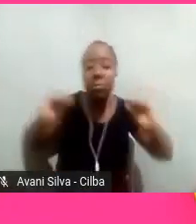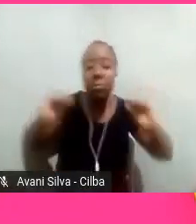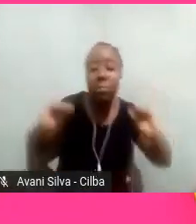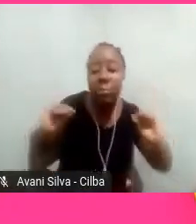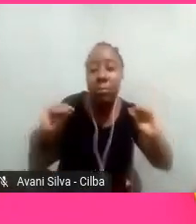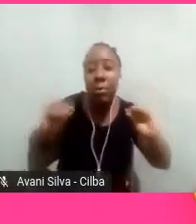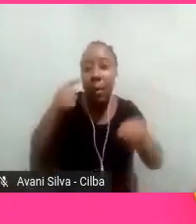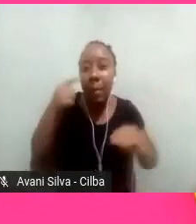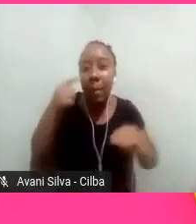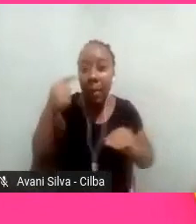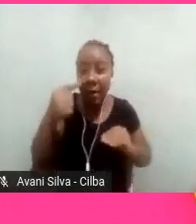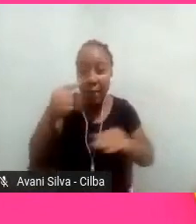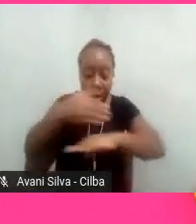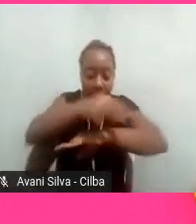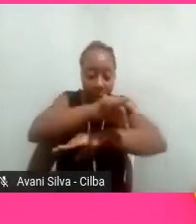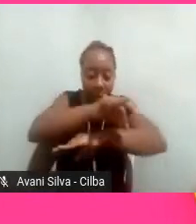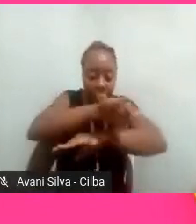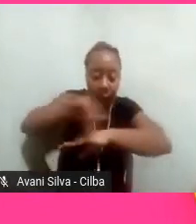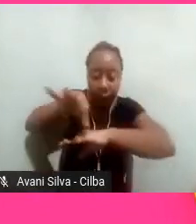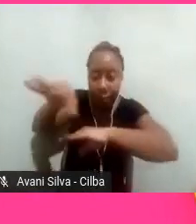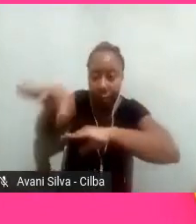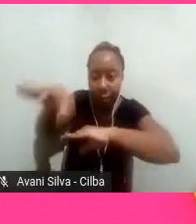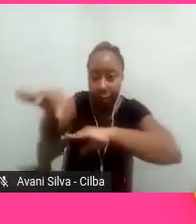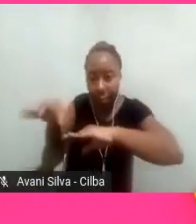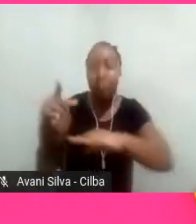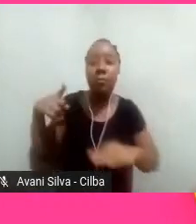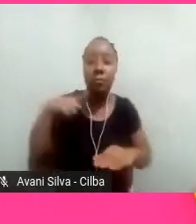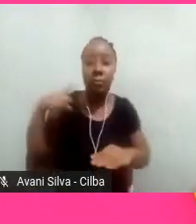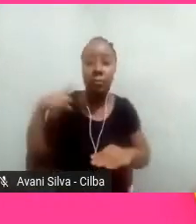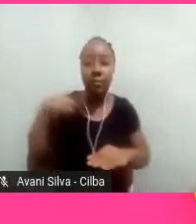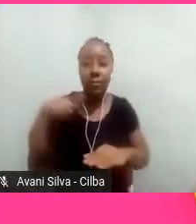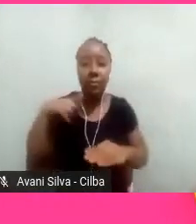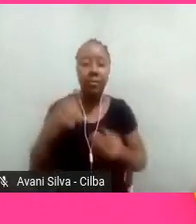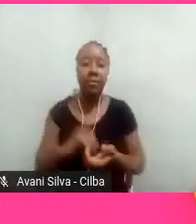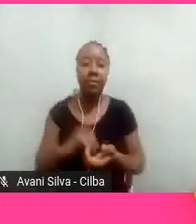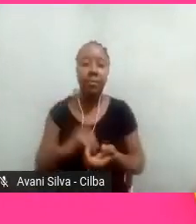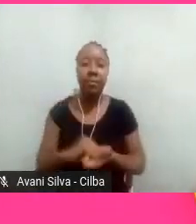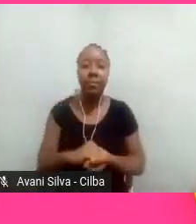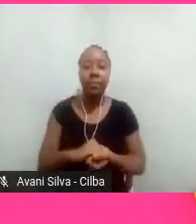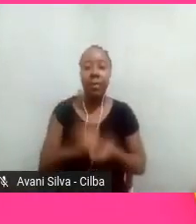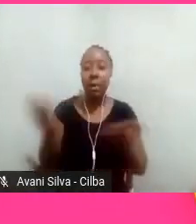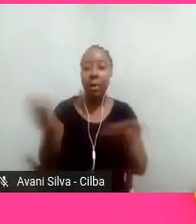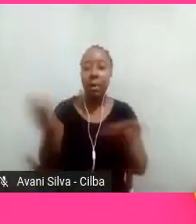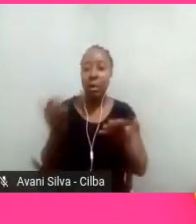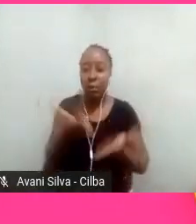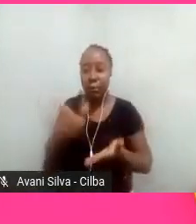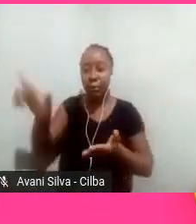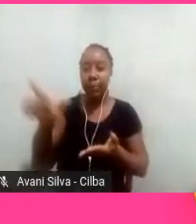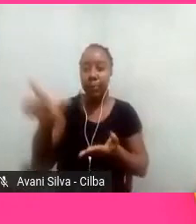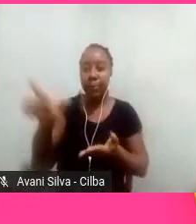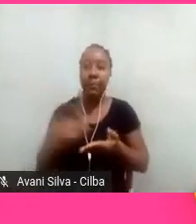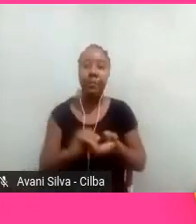marcada. Quer dizer que eu dei a volta no objeto. Agora eu vou aqui para o próximo.